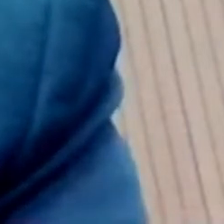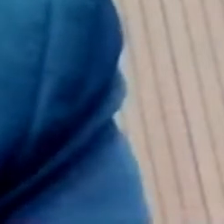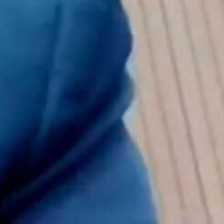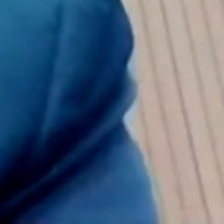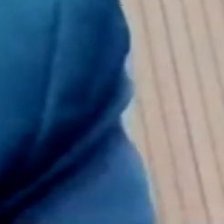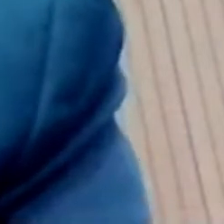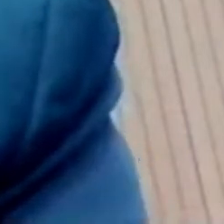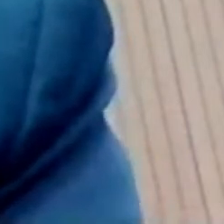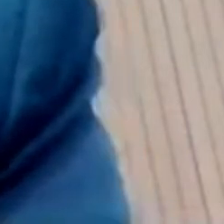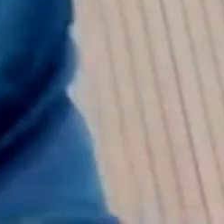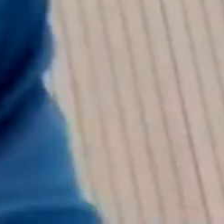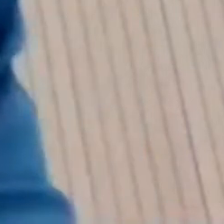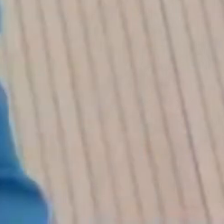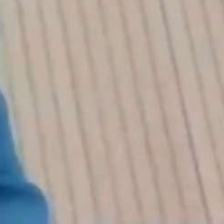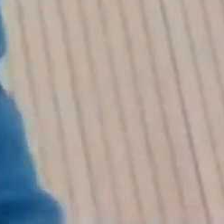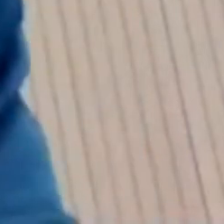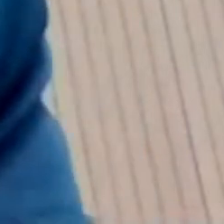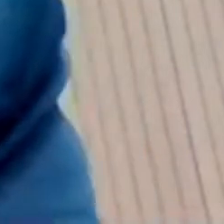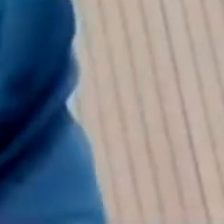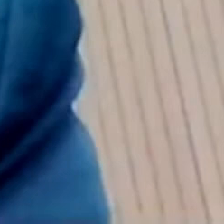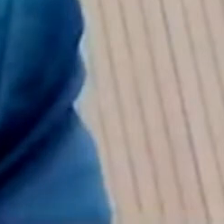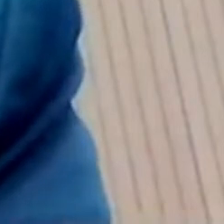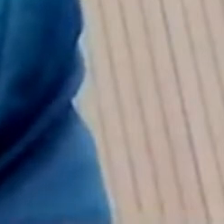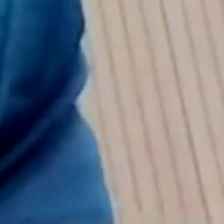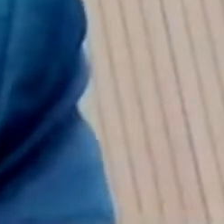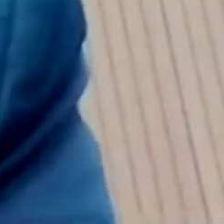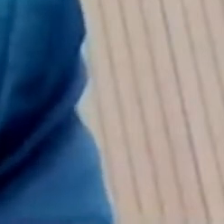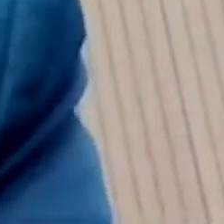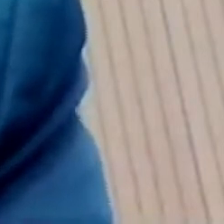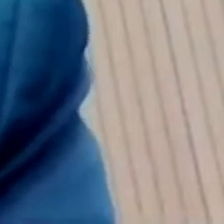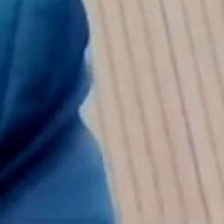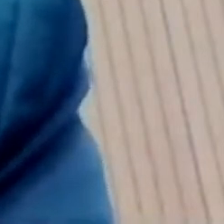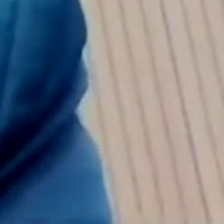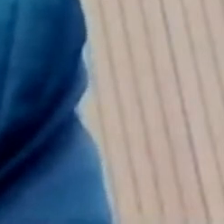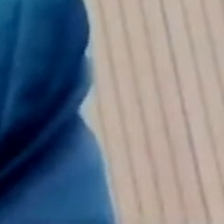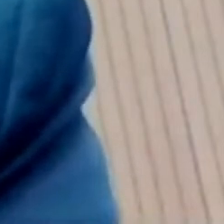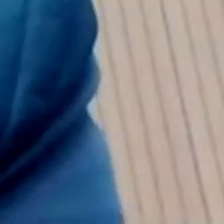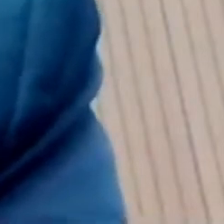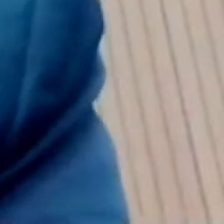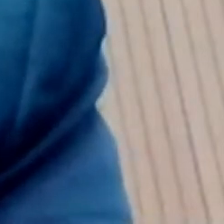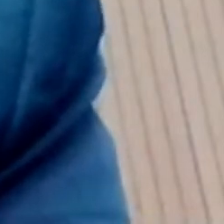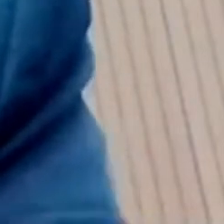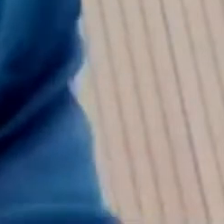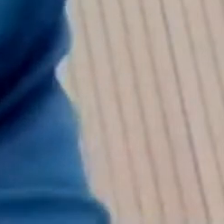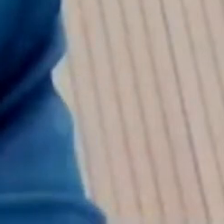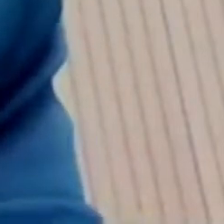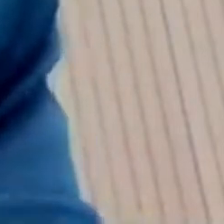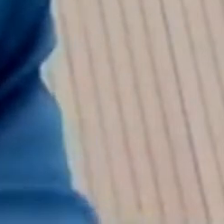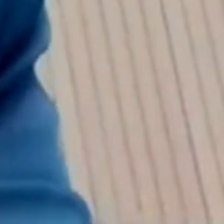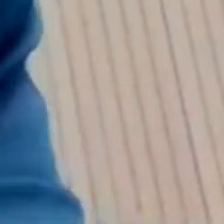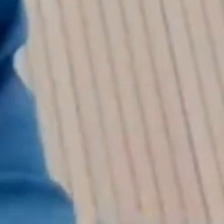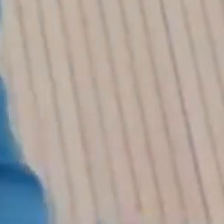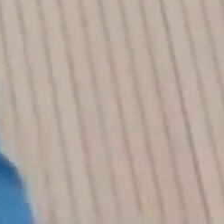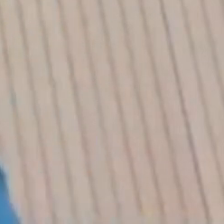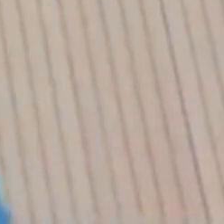com bastante redundância, né? Feito o anel, e esse anel mostraria a redundância. Então, parte do anel que não está